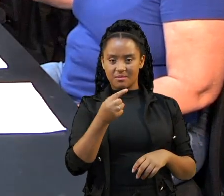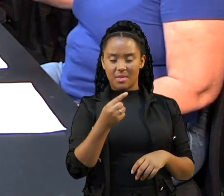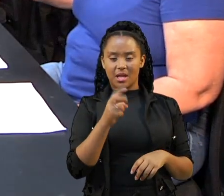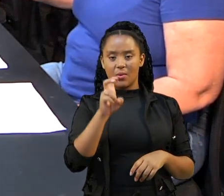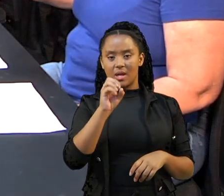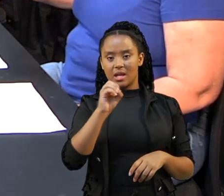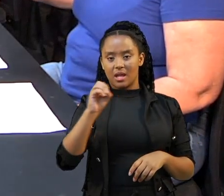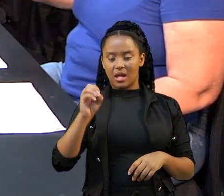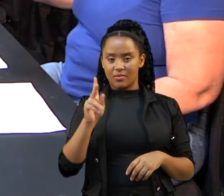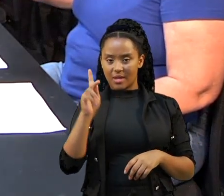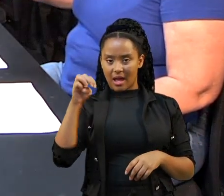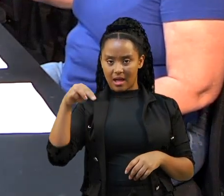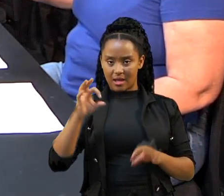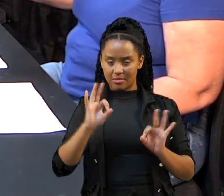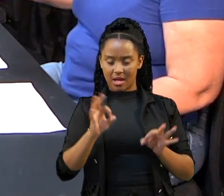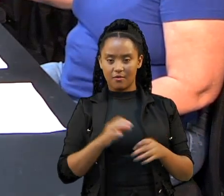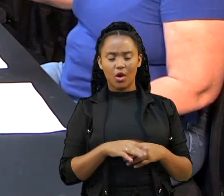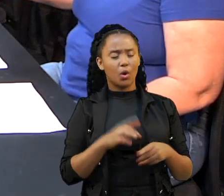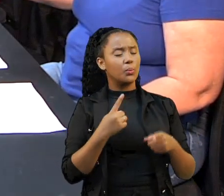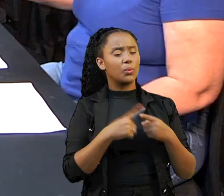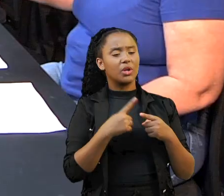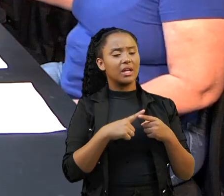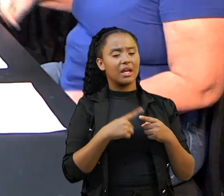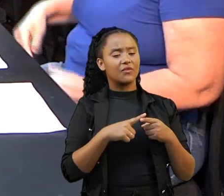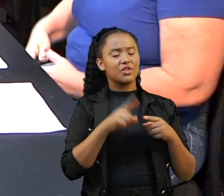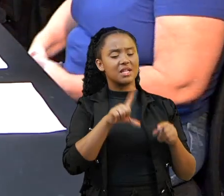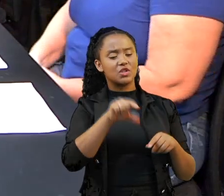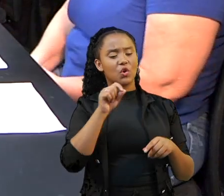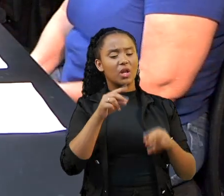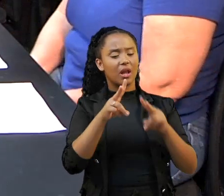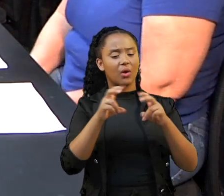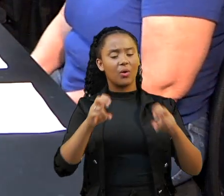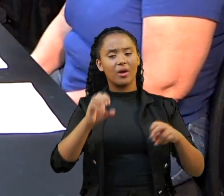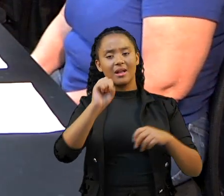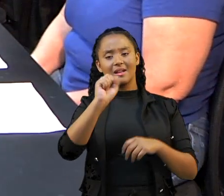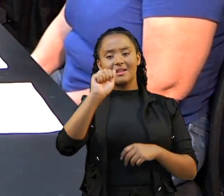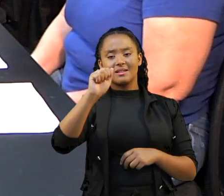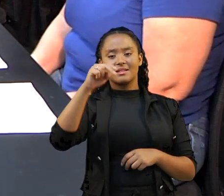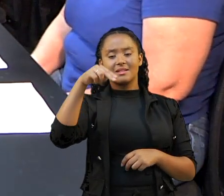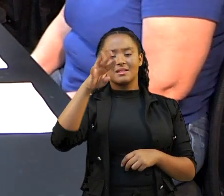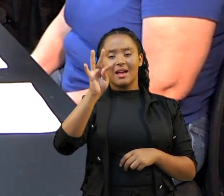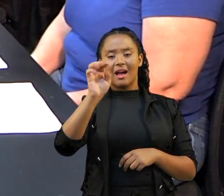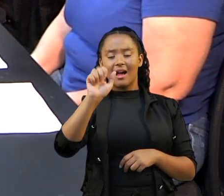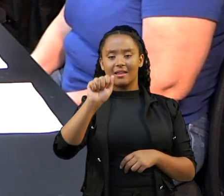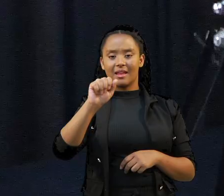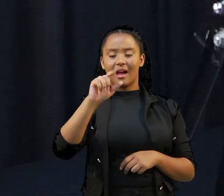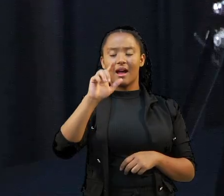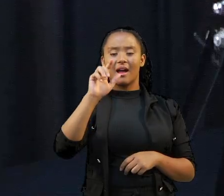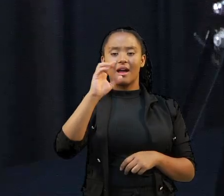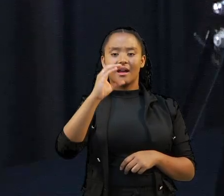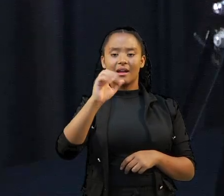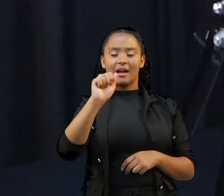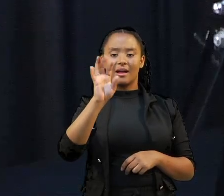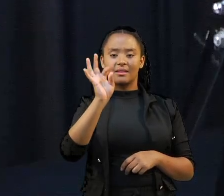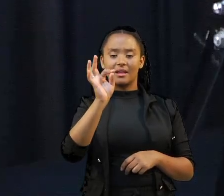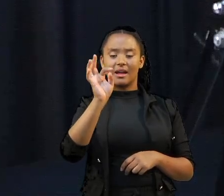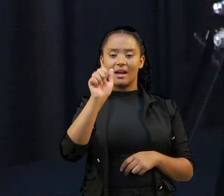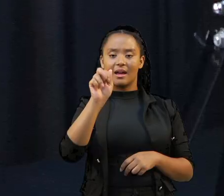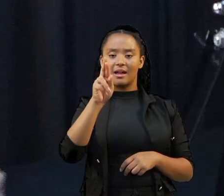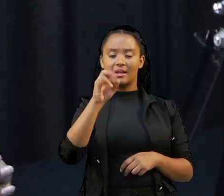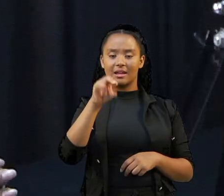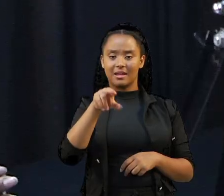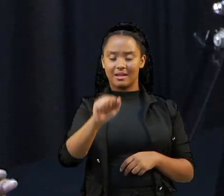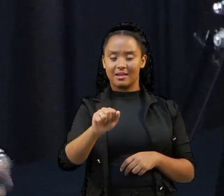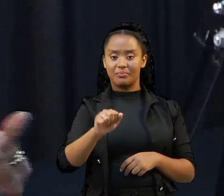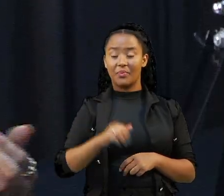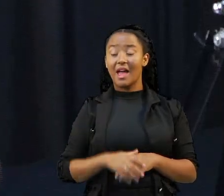3.500 quilômetros? É, bem longe. Por que Santa Catarina? Porque essa mesma amiga minha que estava aqui,